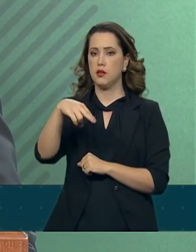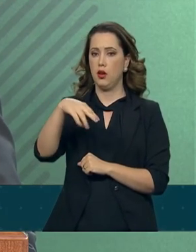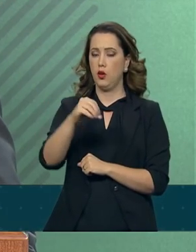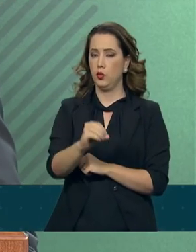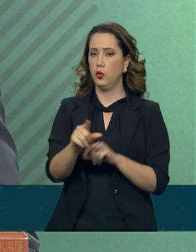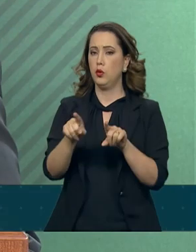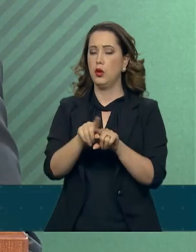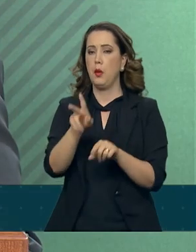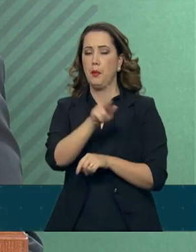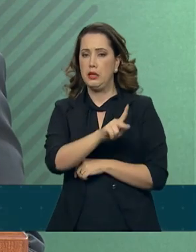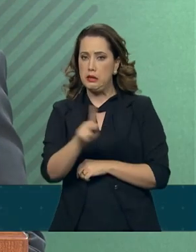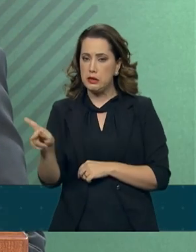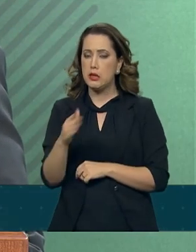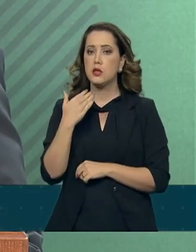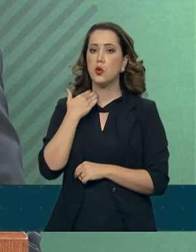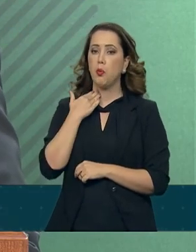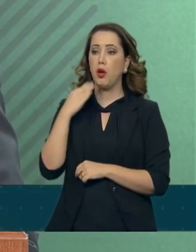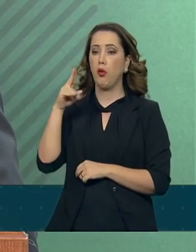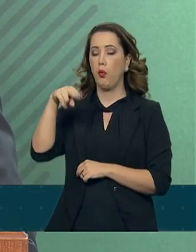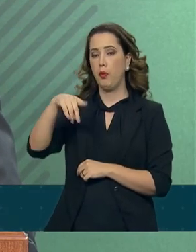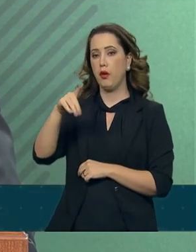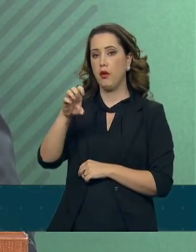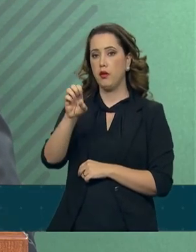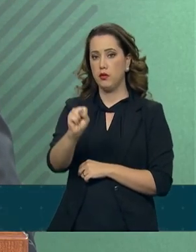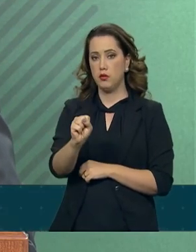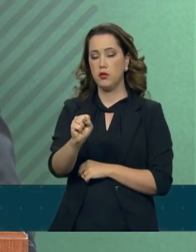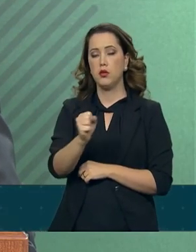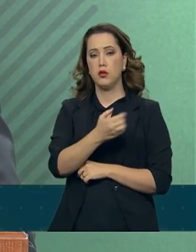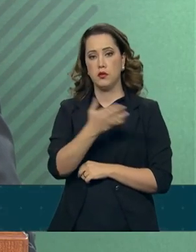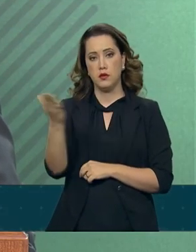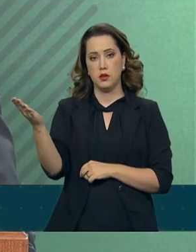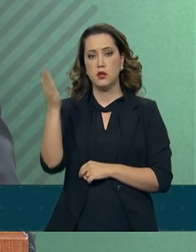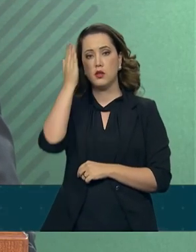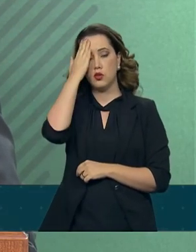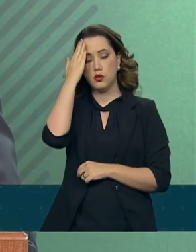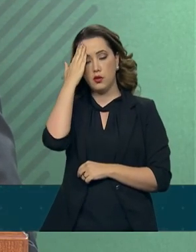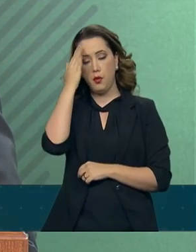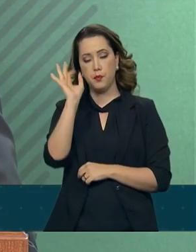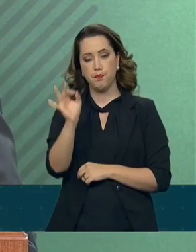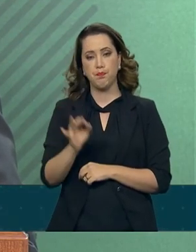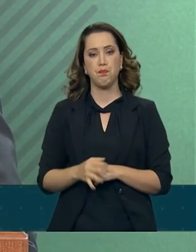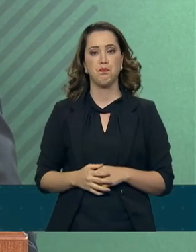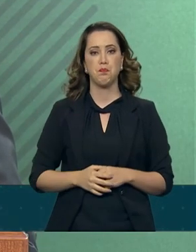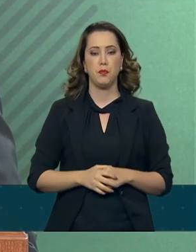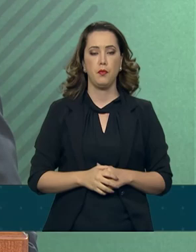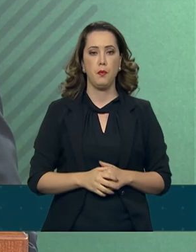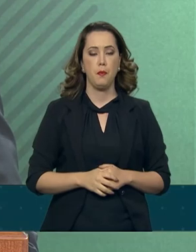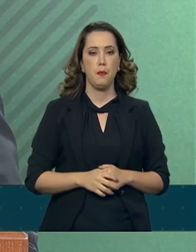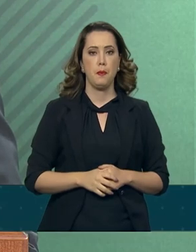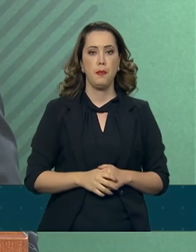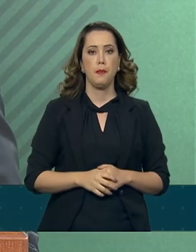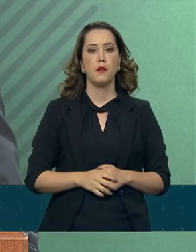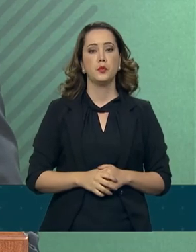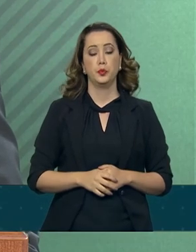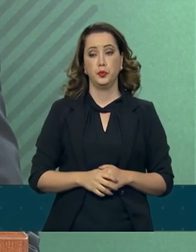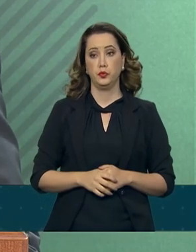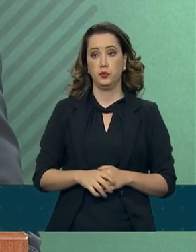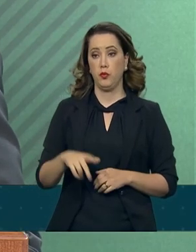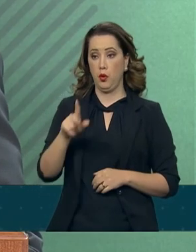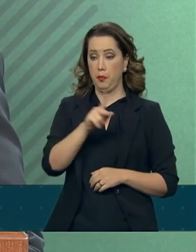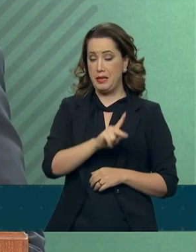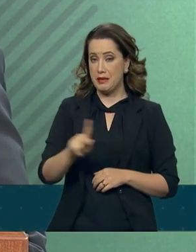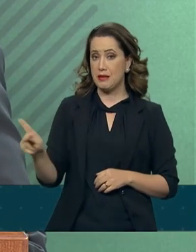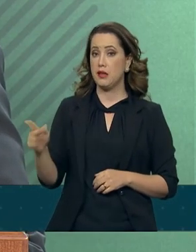econômico e social como nem sabendo por vocês o doutor montesano ressaltou no seu